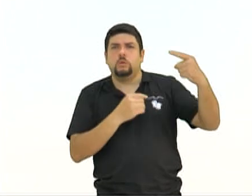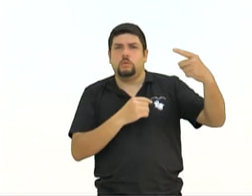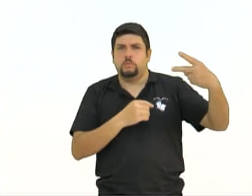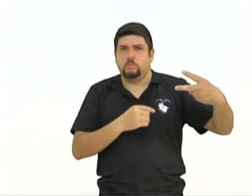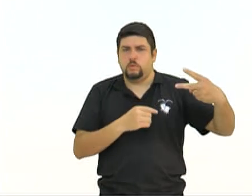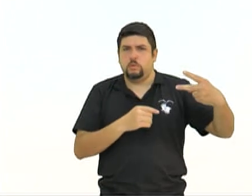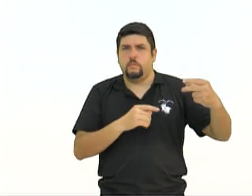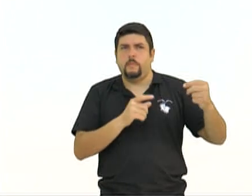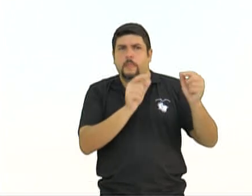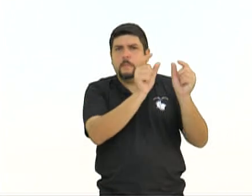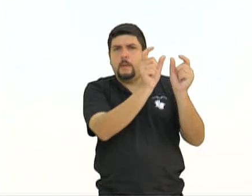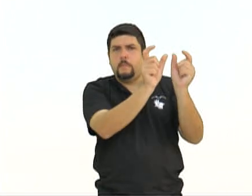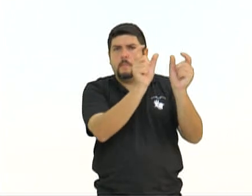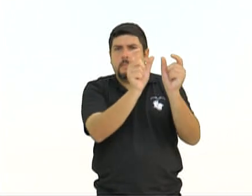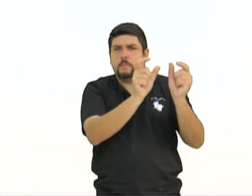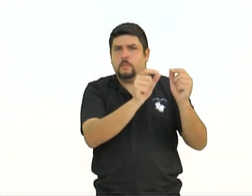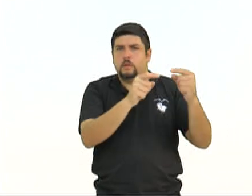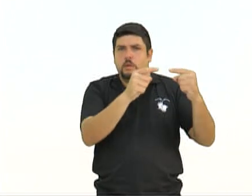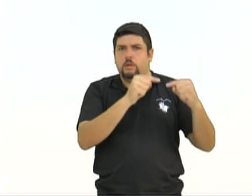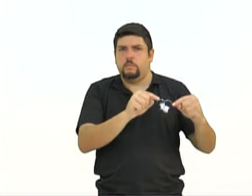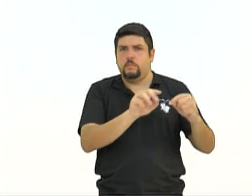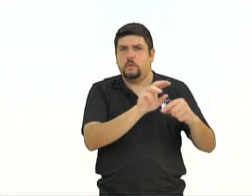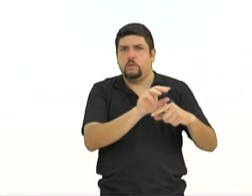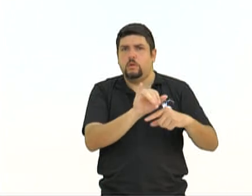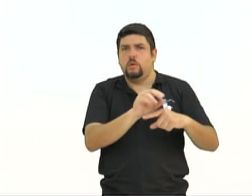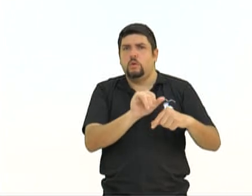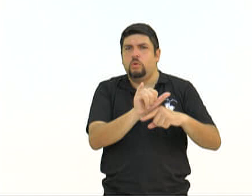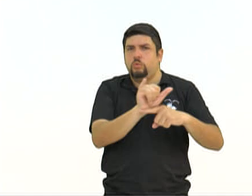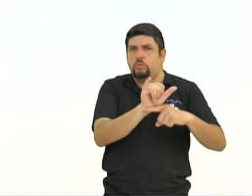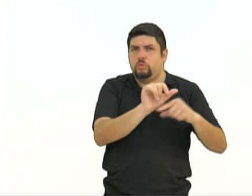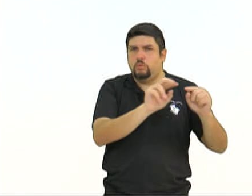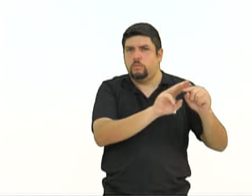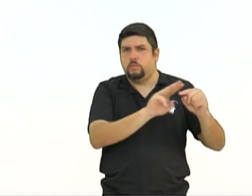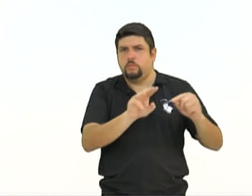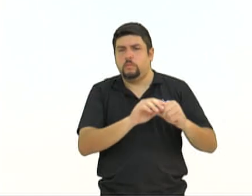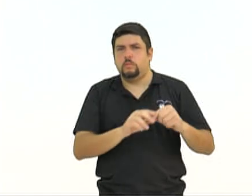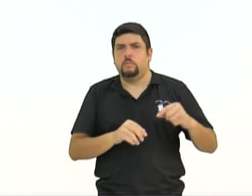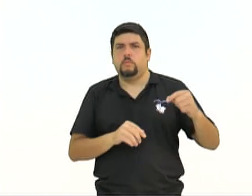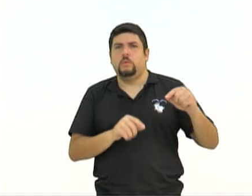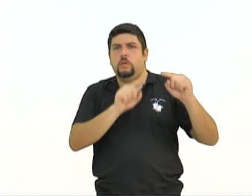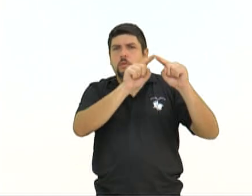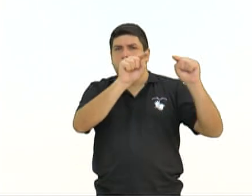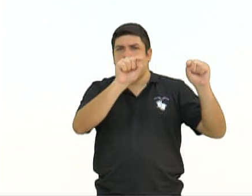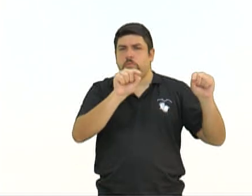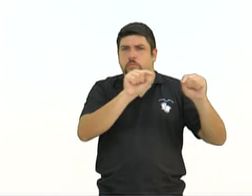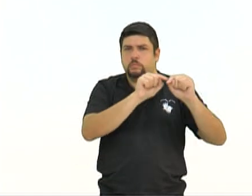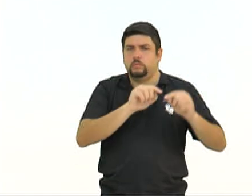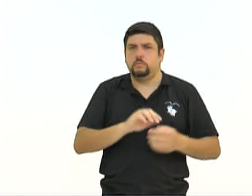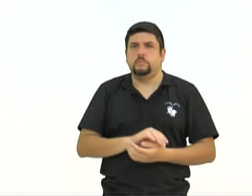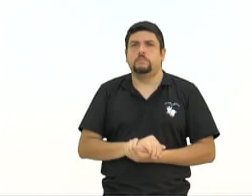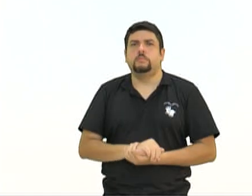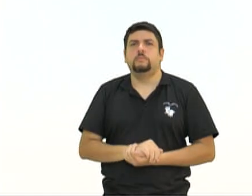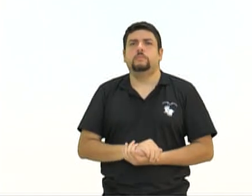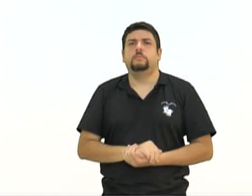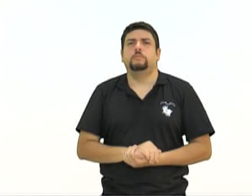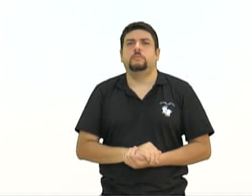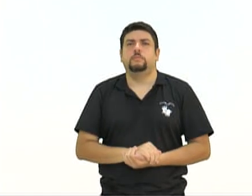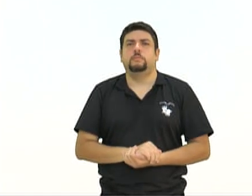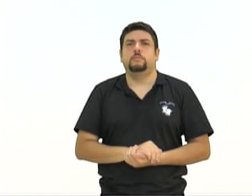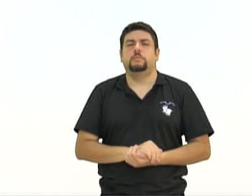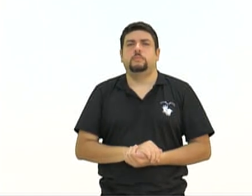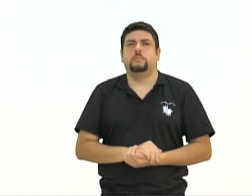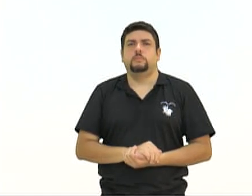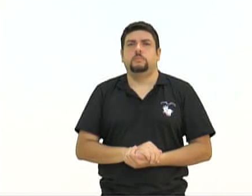Tudo, understand, entender, hurts, doer, machucar, better, melhor, e